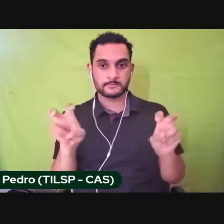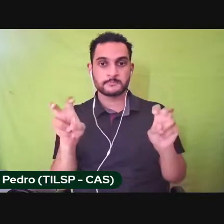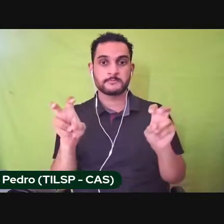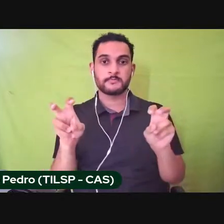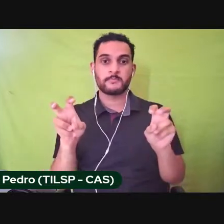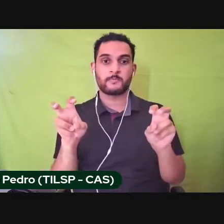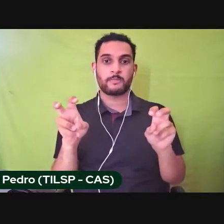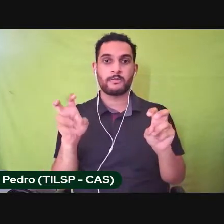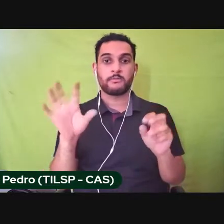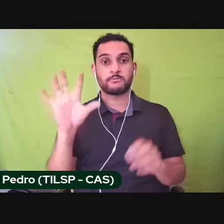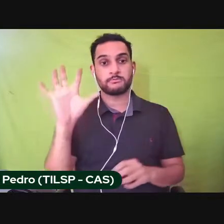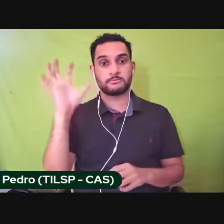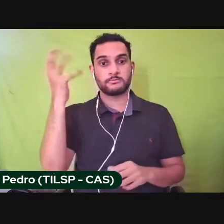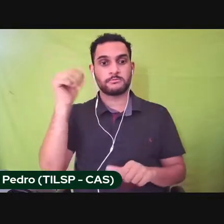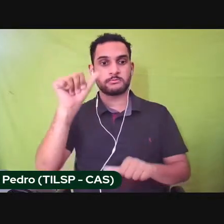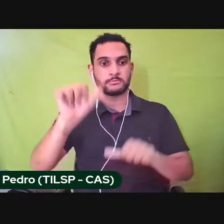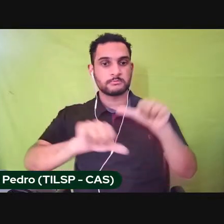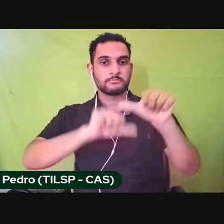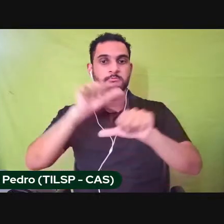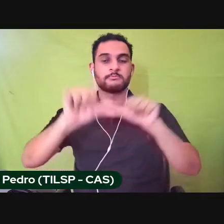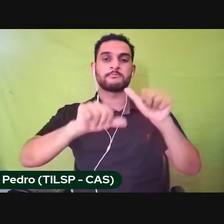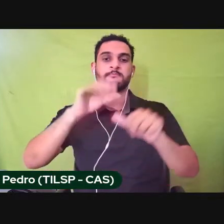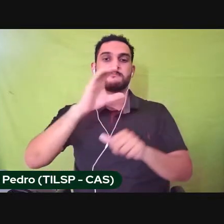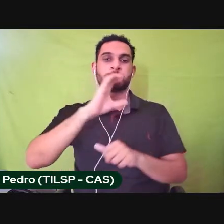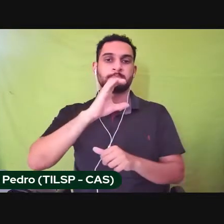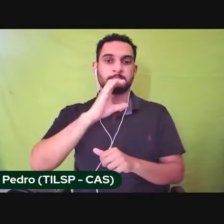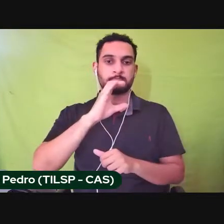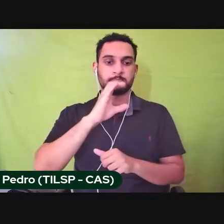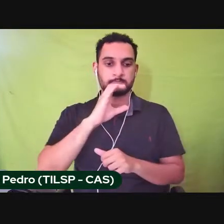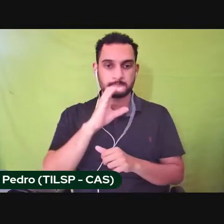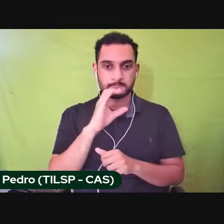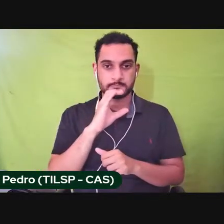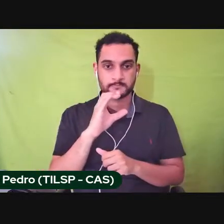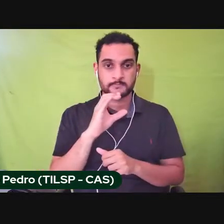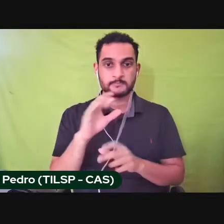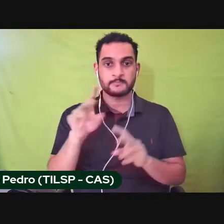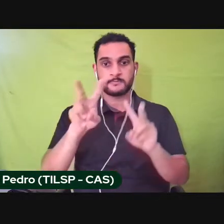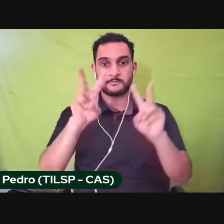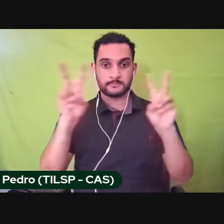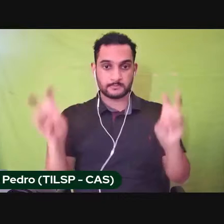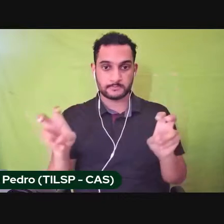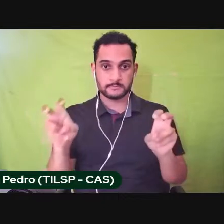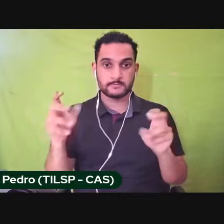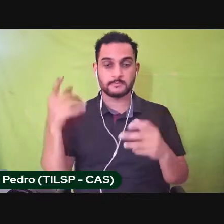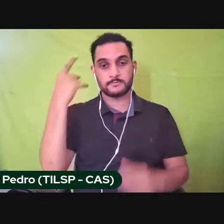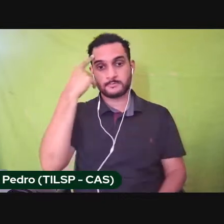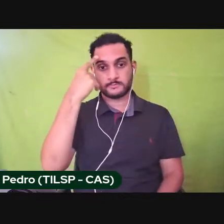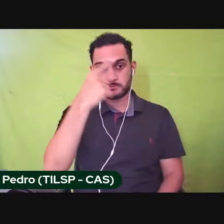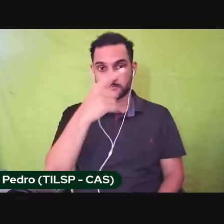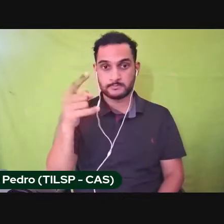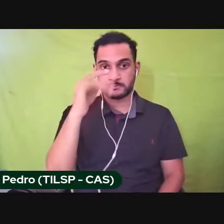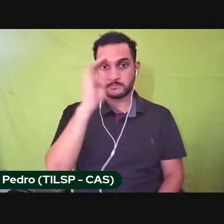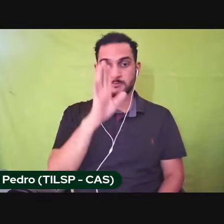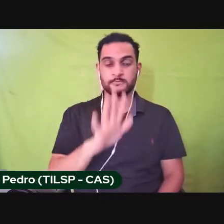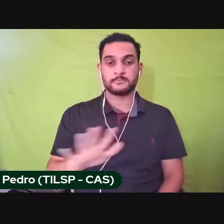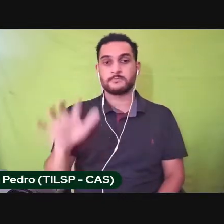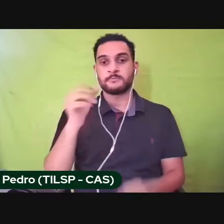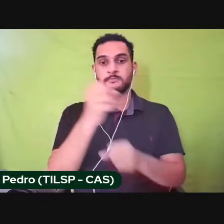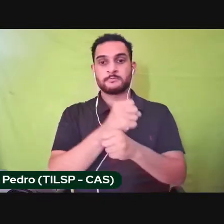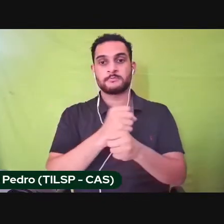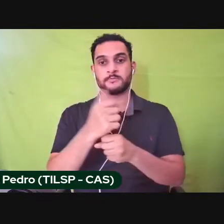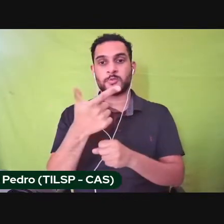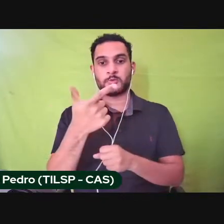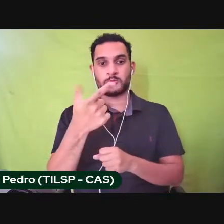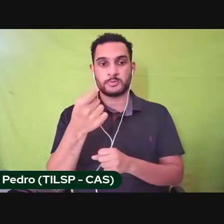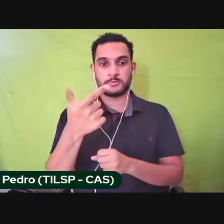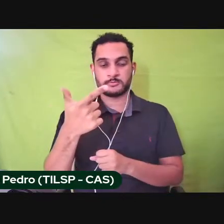Tempo de Transformar Conhecimento em Ação, o tema da Semana Nacional de 2021,